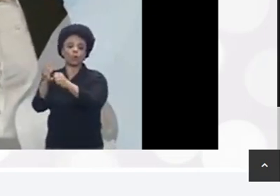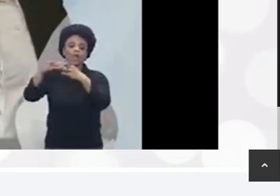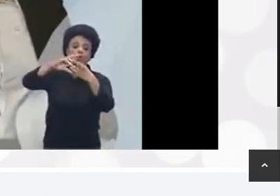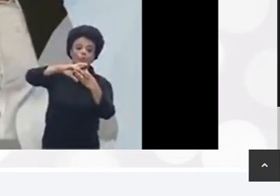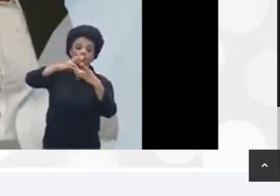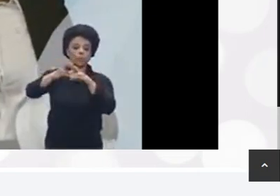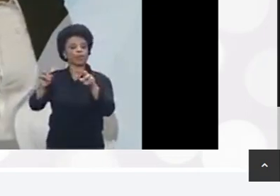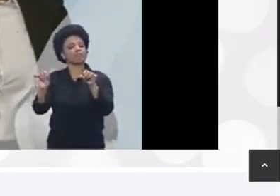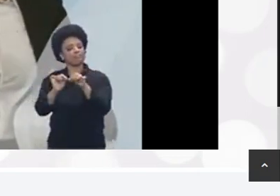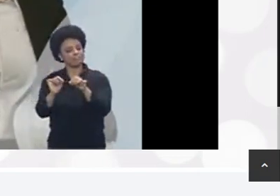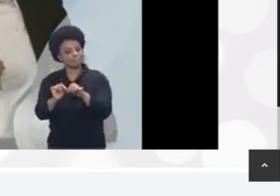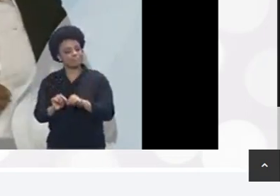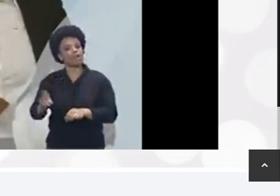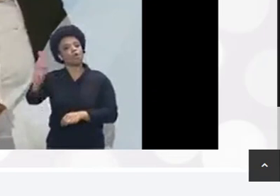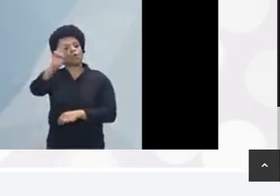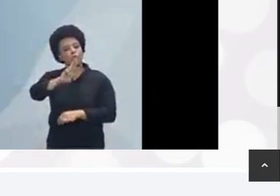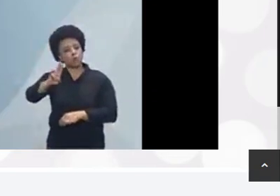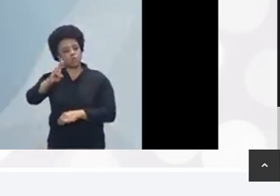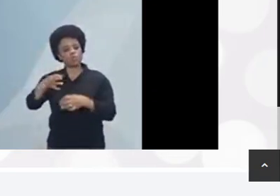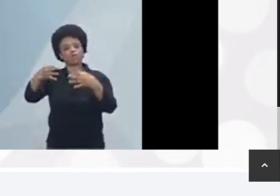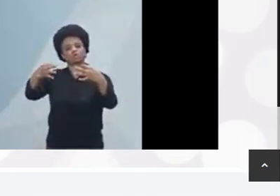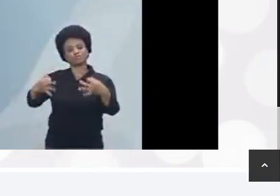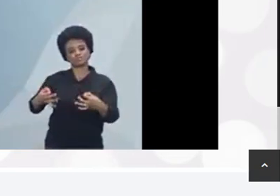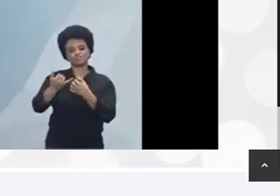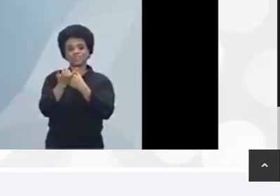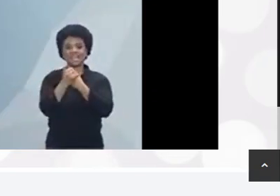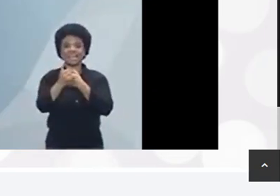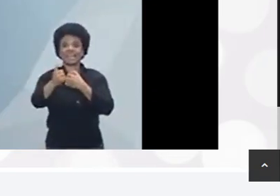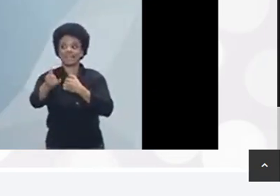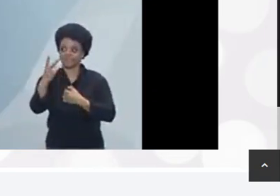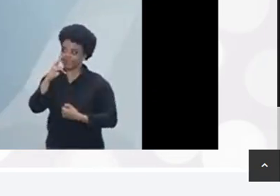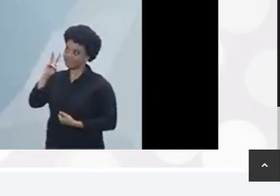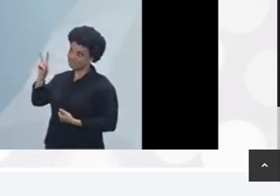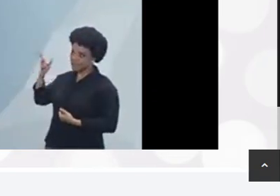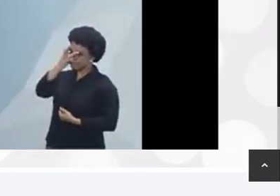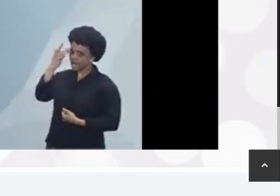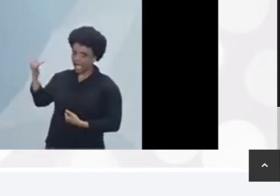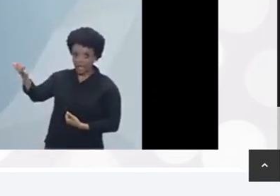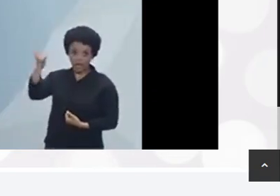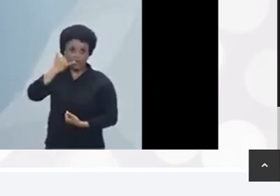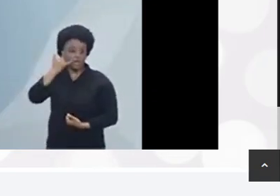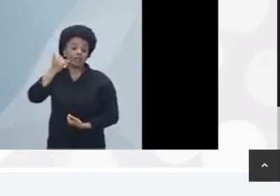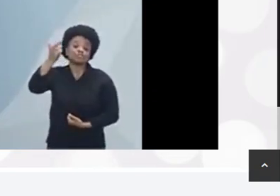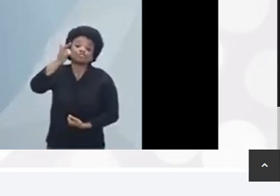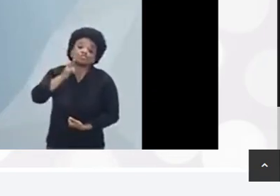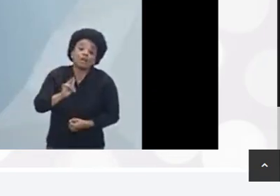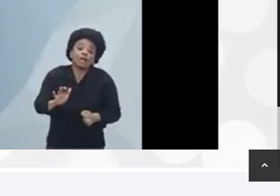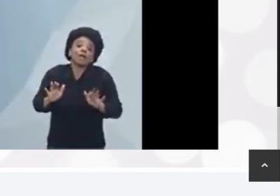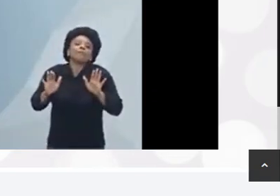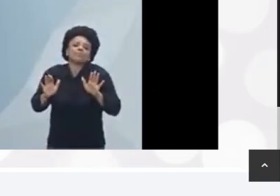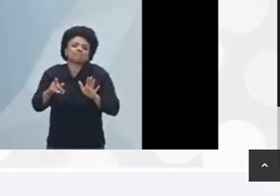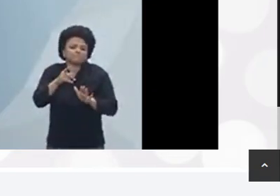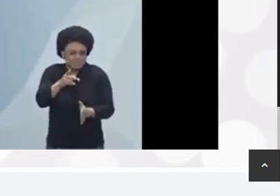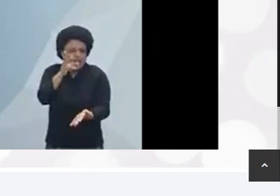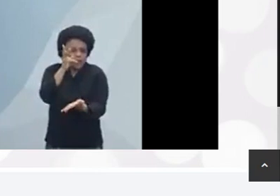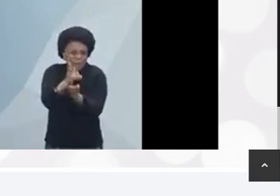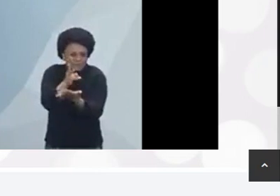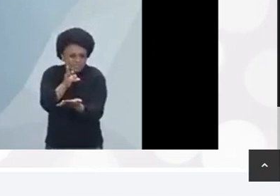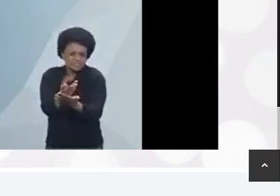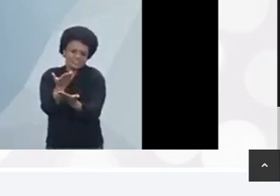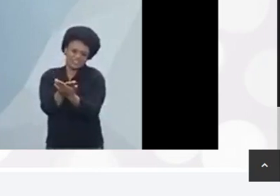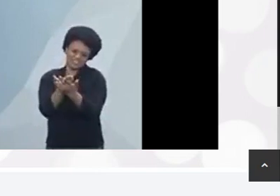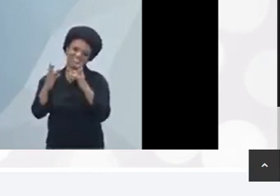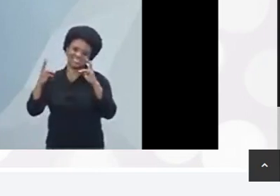fazer uso consciente de energia. Olha só, o cliente está me ligando de novo. Bom, não deixe de continuar estudando esse assunto,